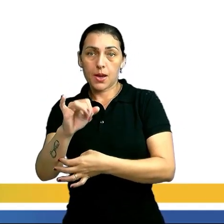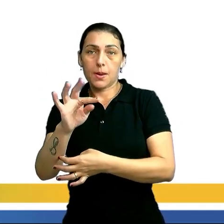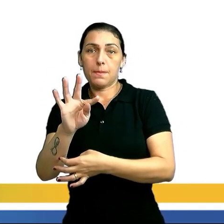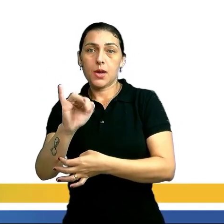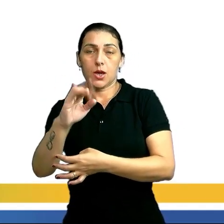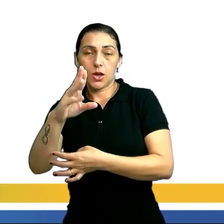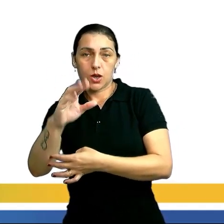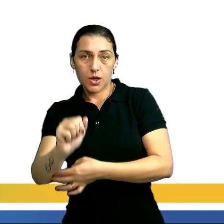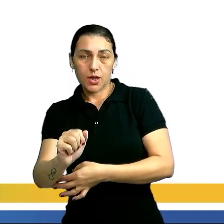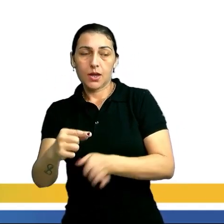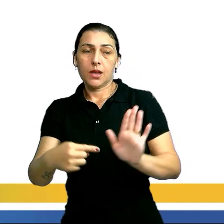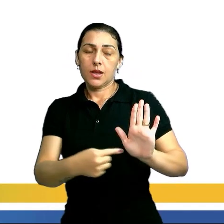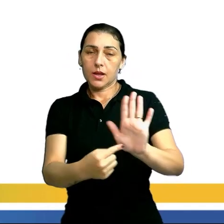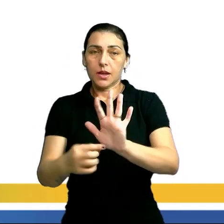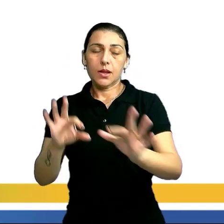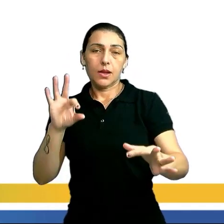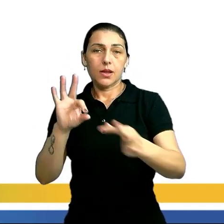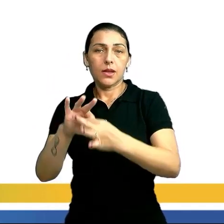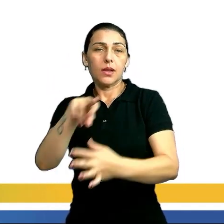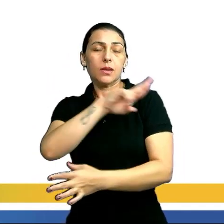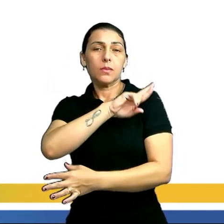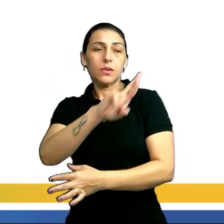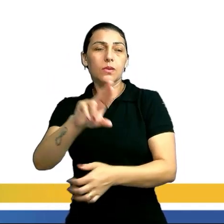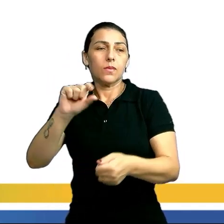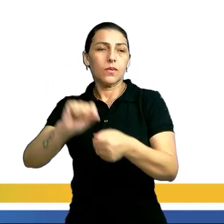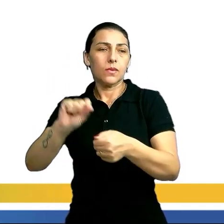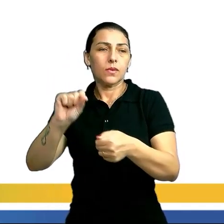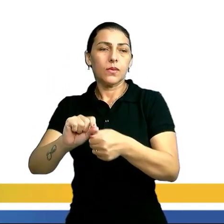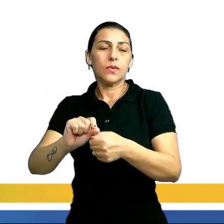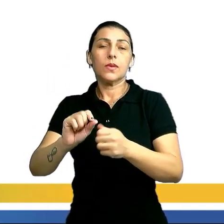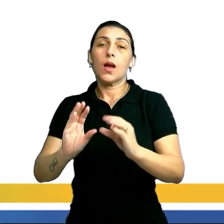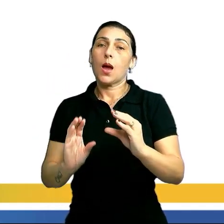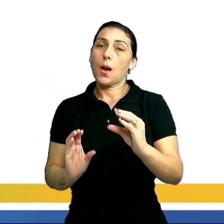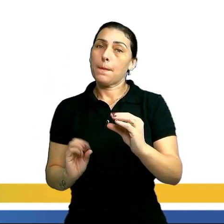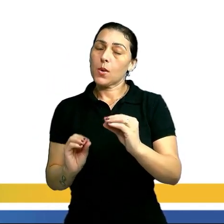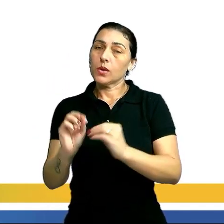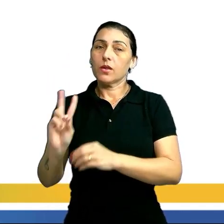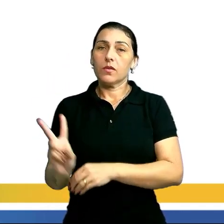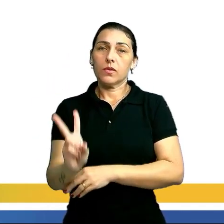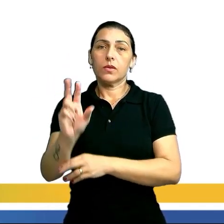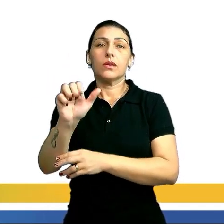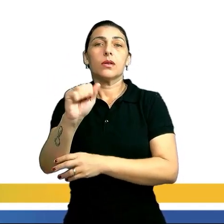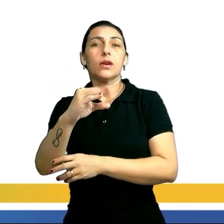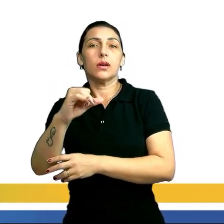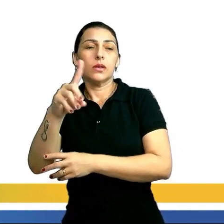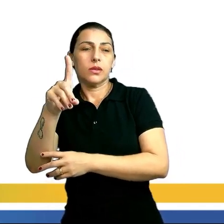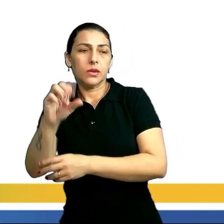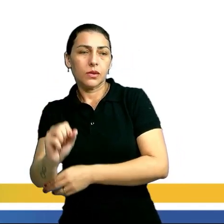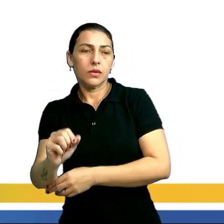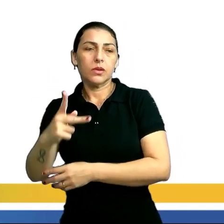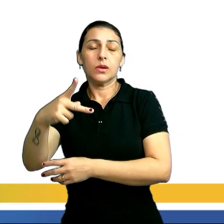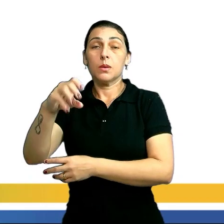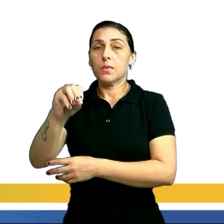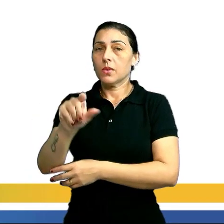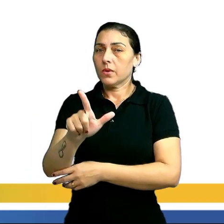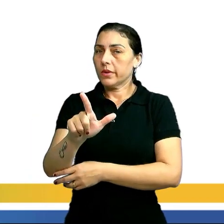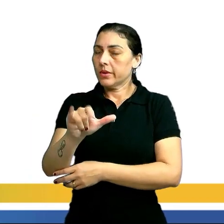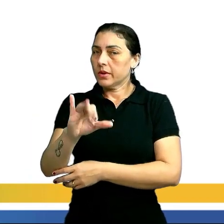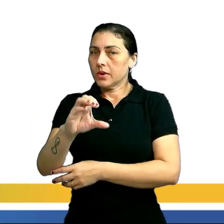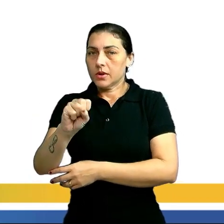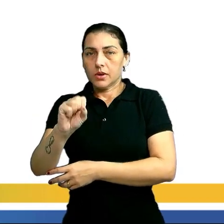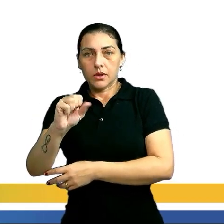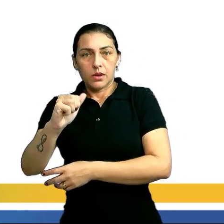ligação apresentada na imagem é a responsável por formar proteínas, vitaminas, ácidos graxos, polissacarídeos ou